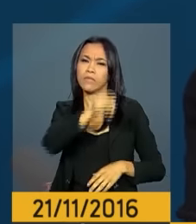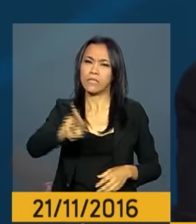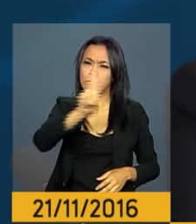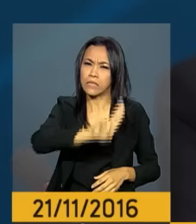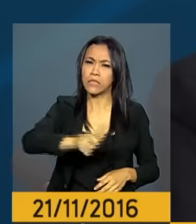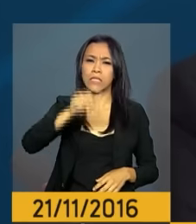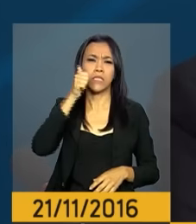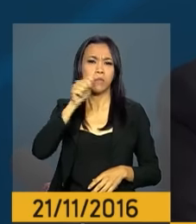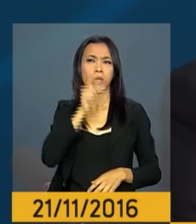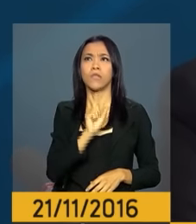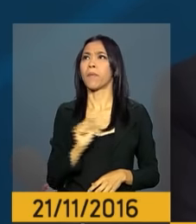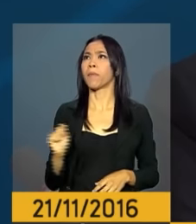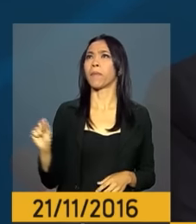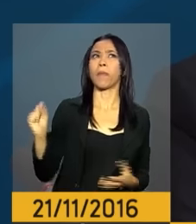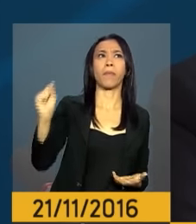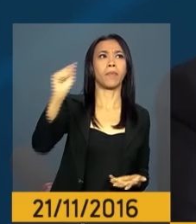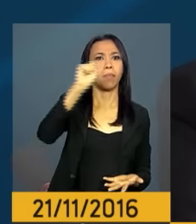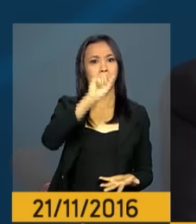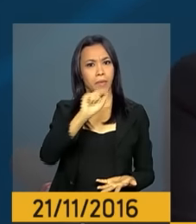ordem, todas elas